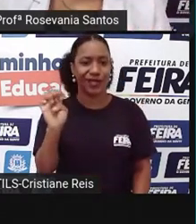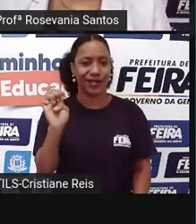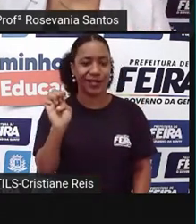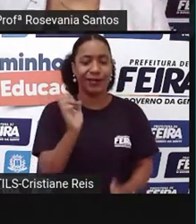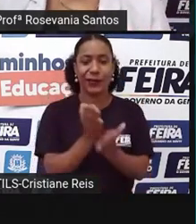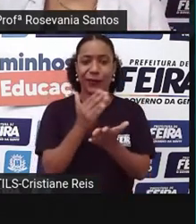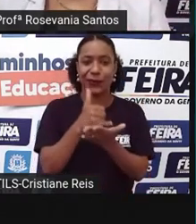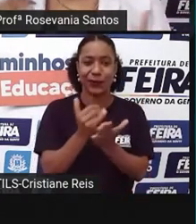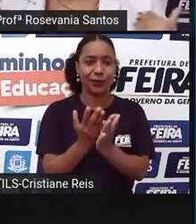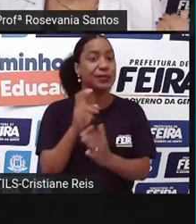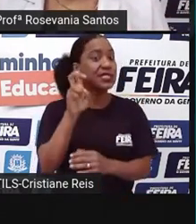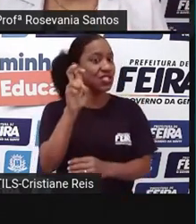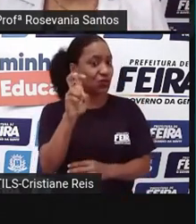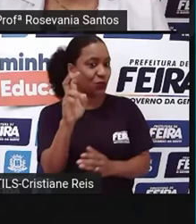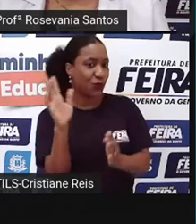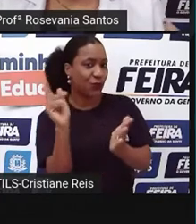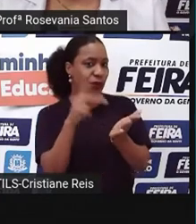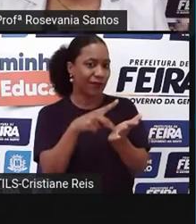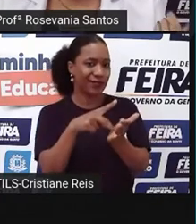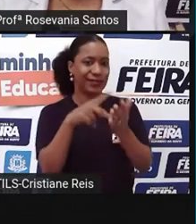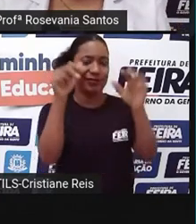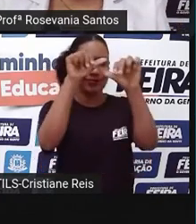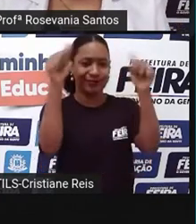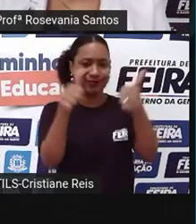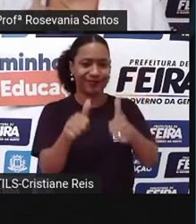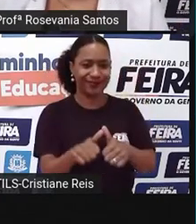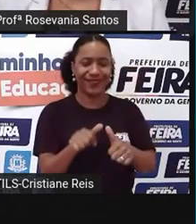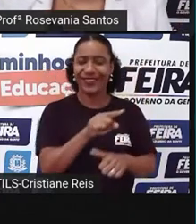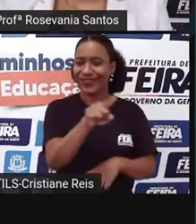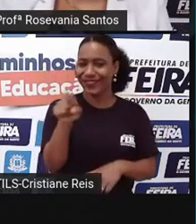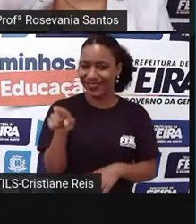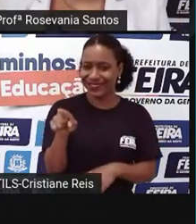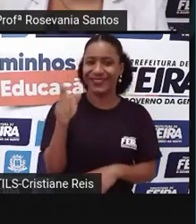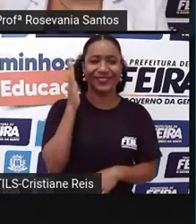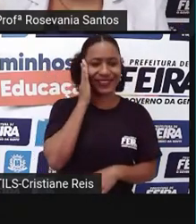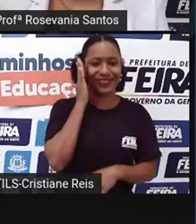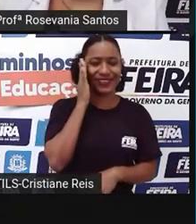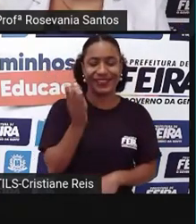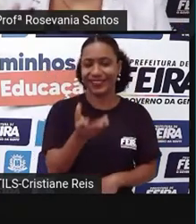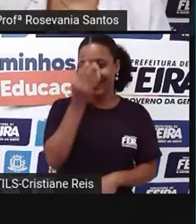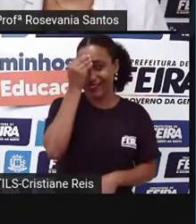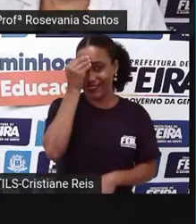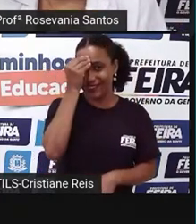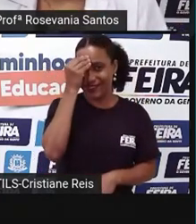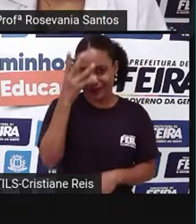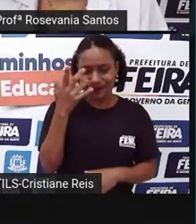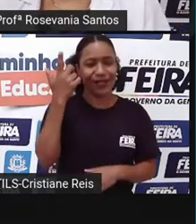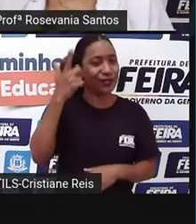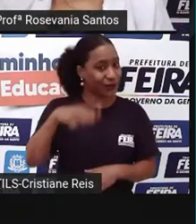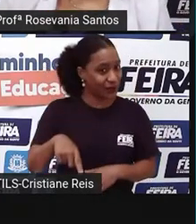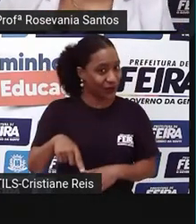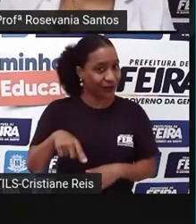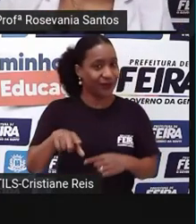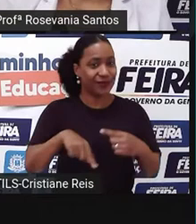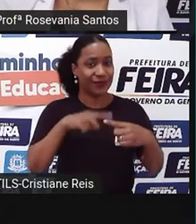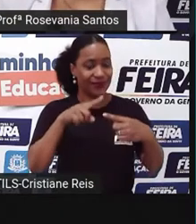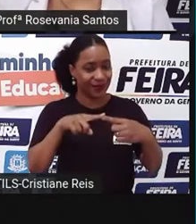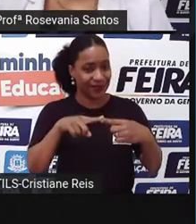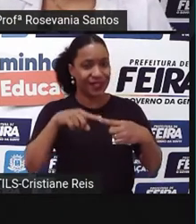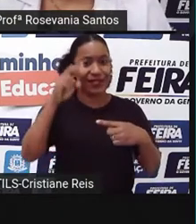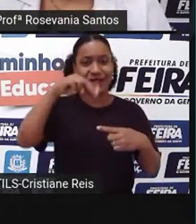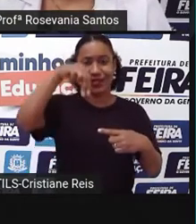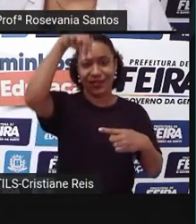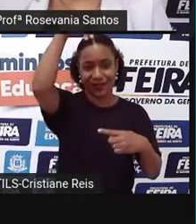há um bom tempo, né? E que você também é esperto, já sabe, mas não custa nada a gente repetir, que é a região Norte, a região